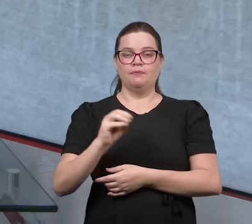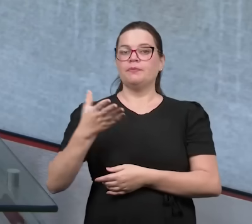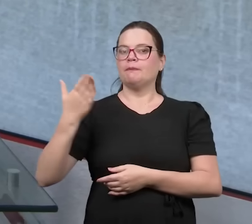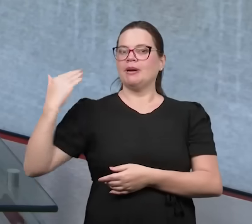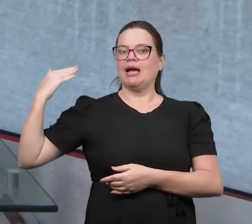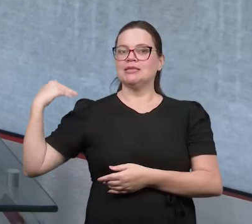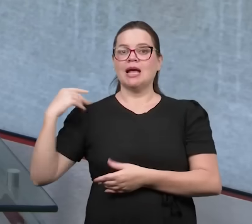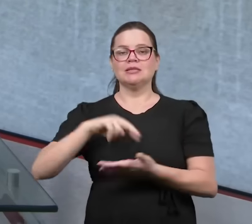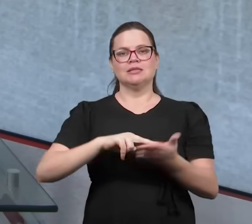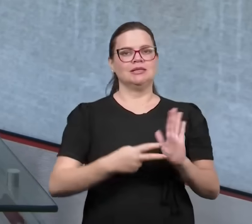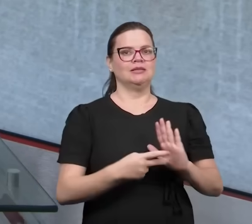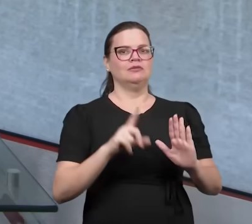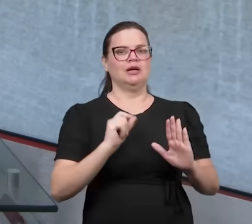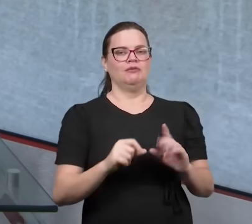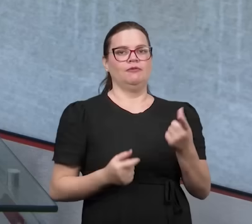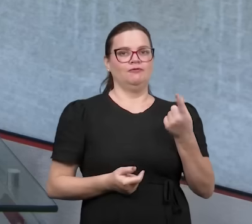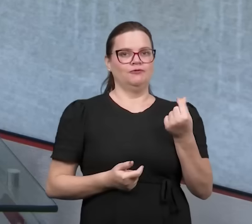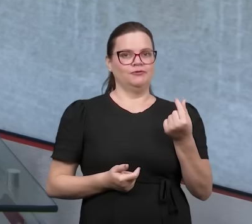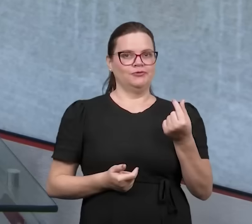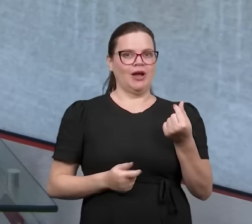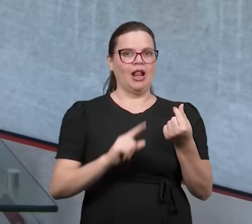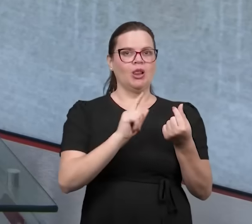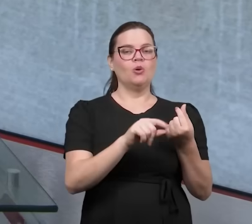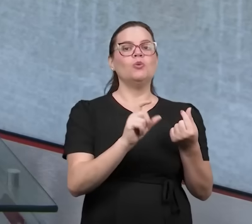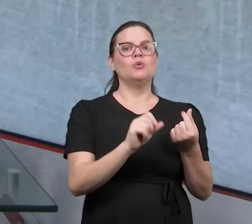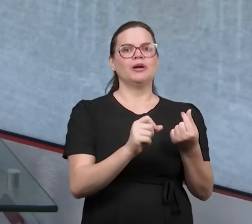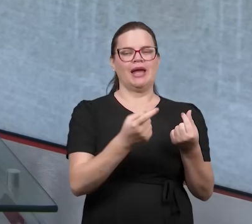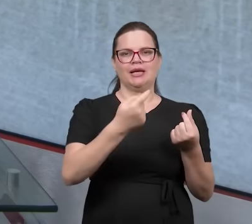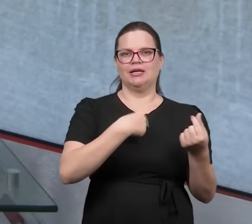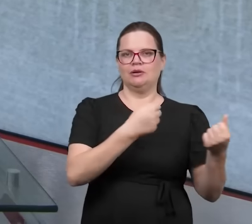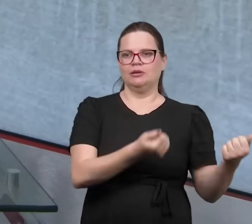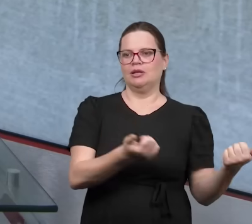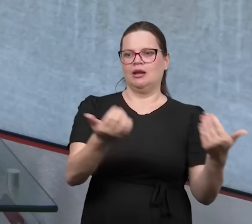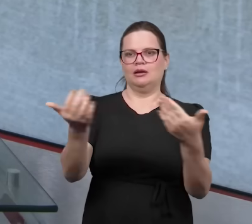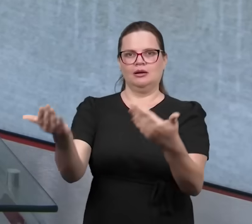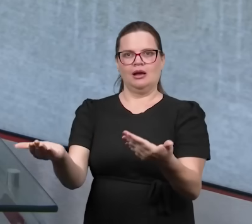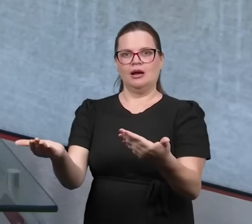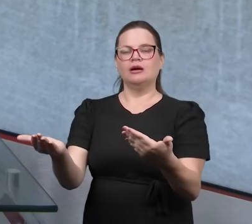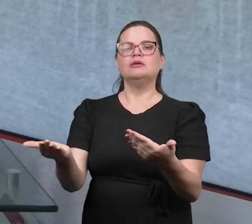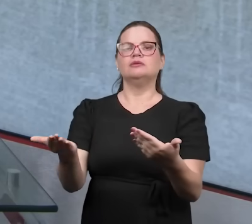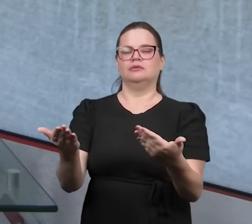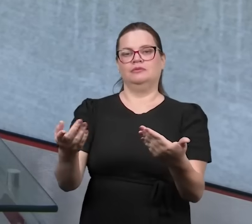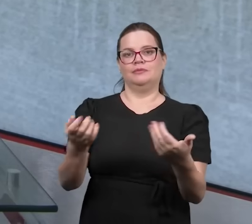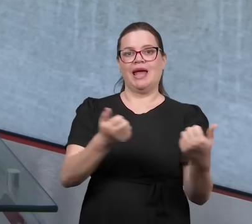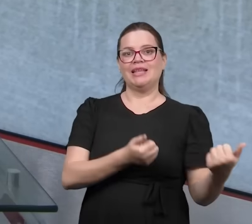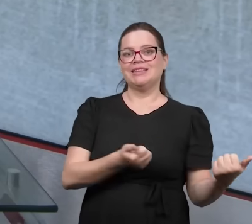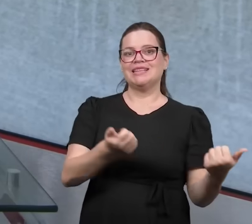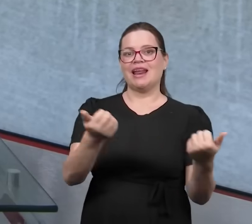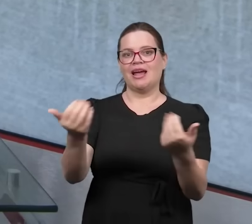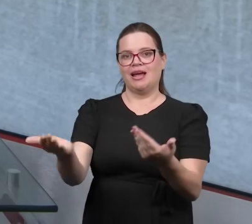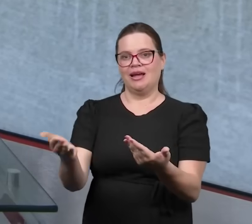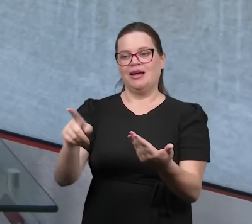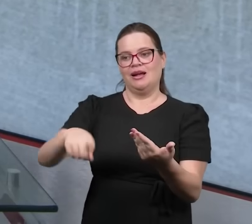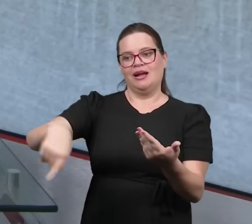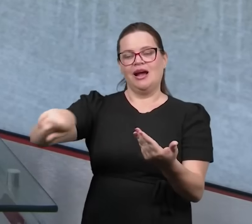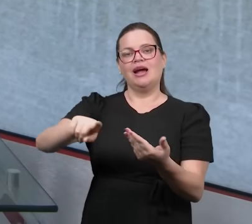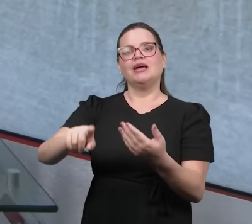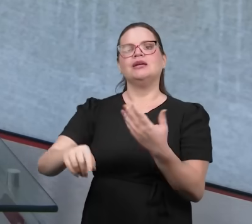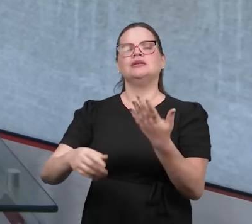dízimo naqueles dias era um valor em forma de gratidão que um povo oferecia